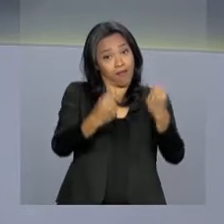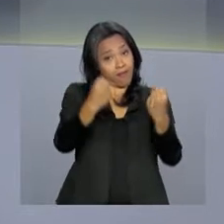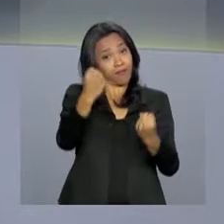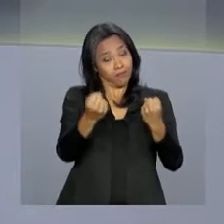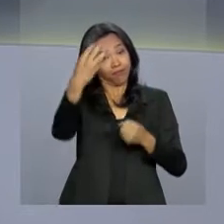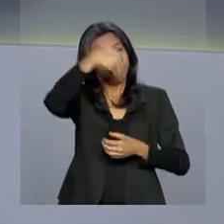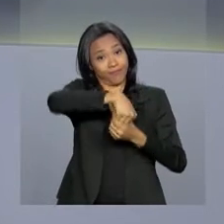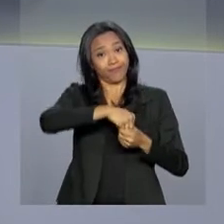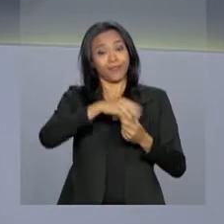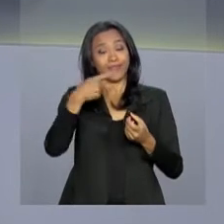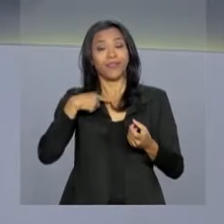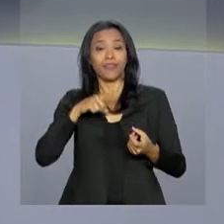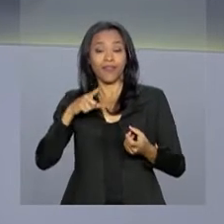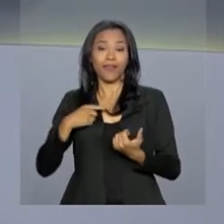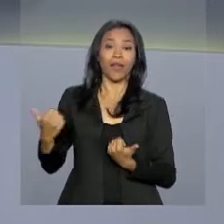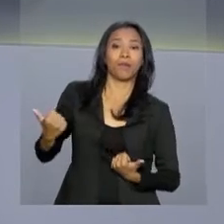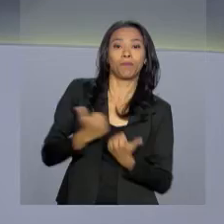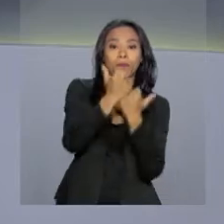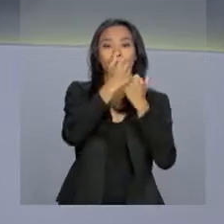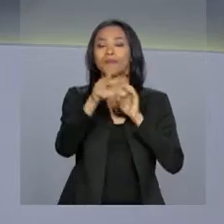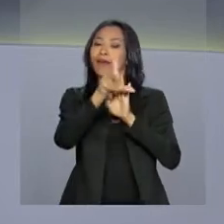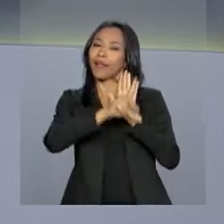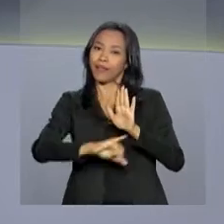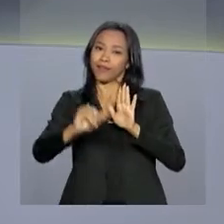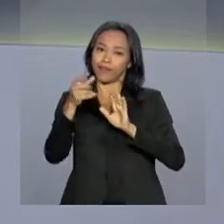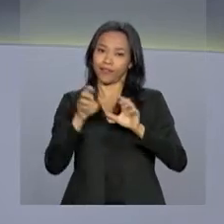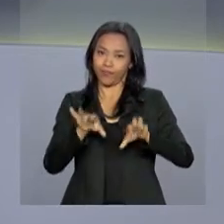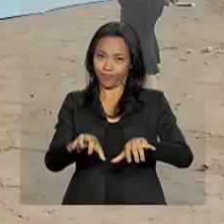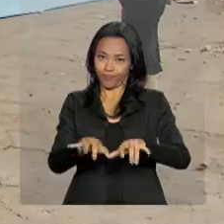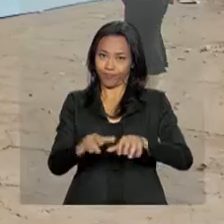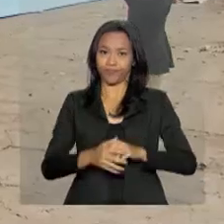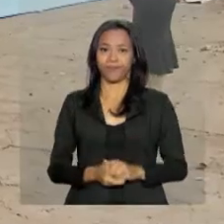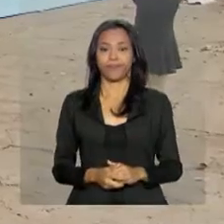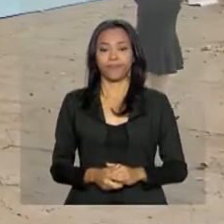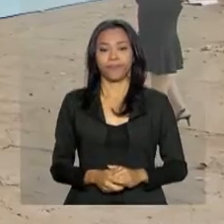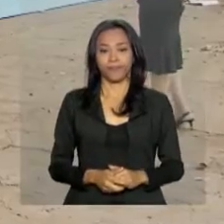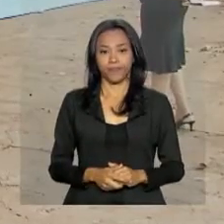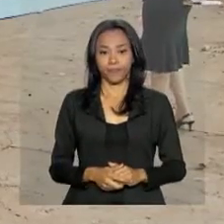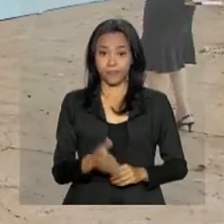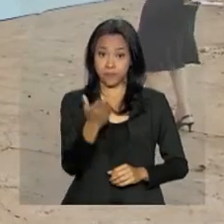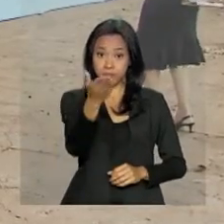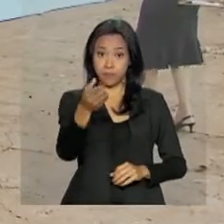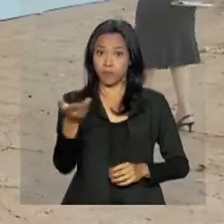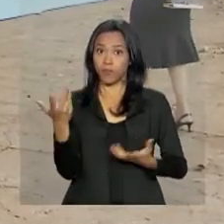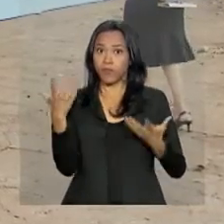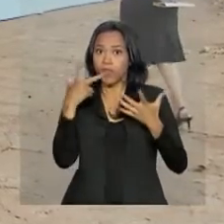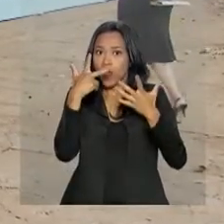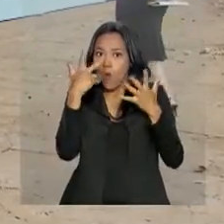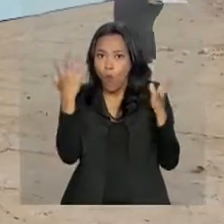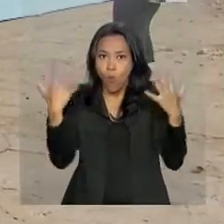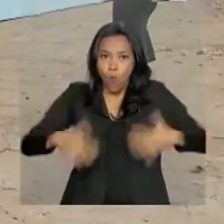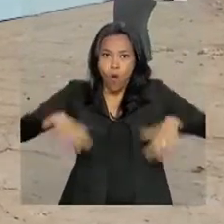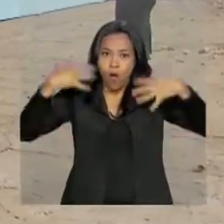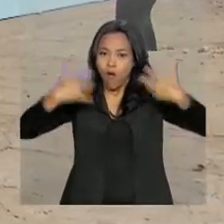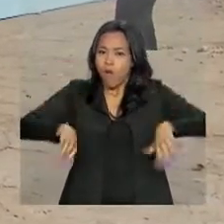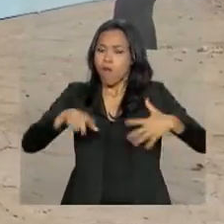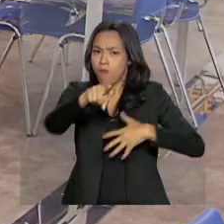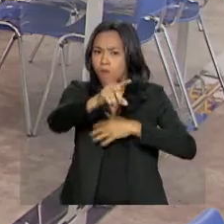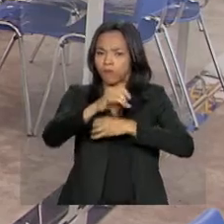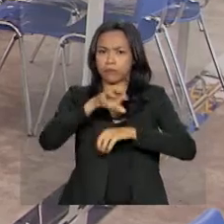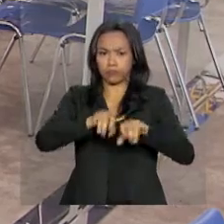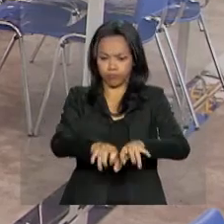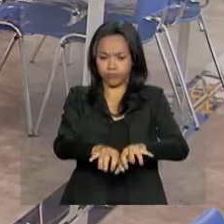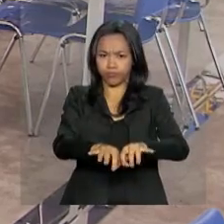caminhão e conta com o apoio da lei de informática um laboratório digital sobre rodas